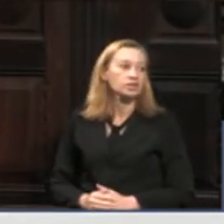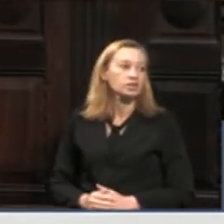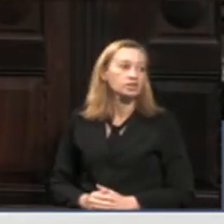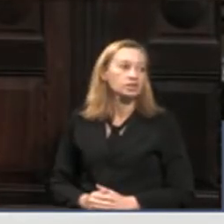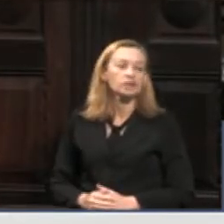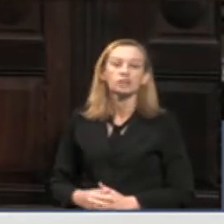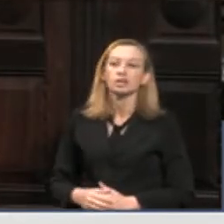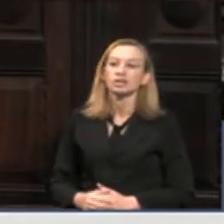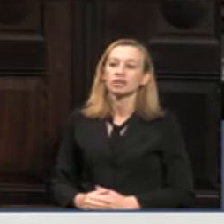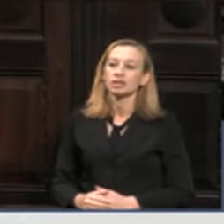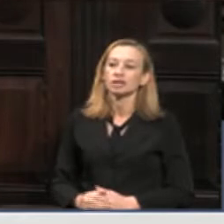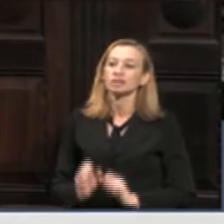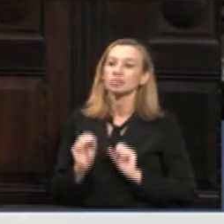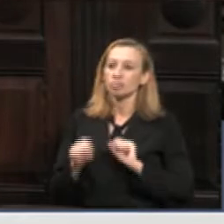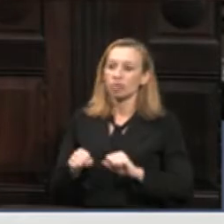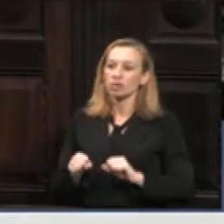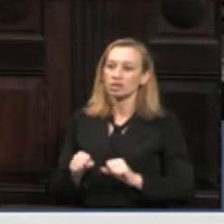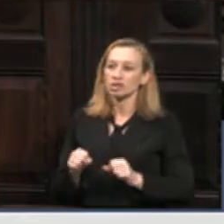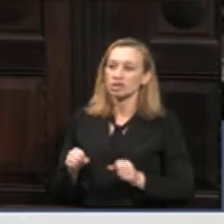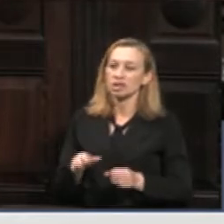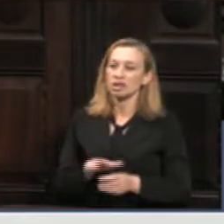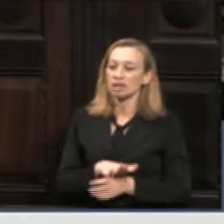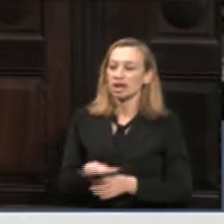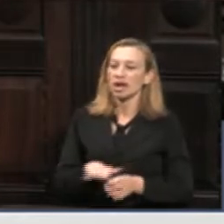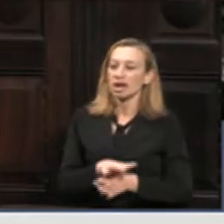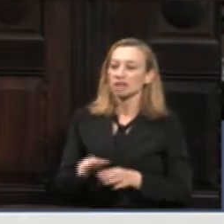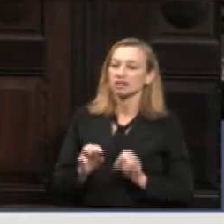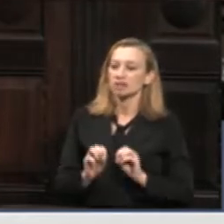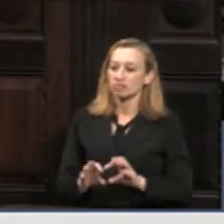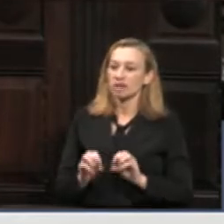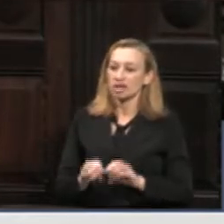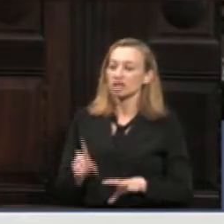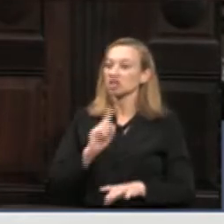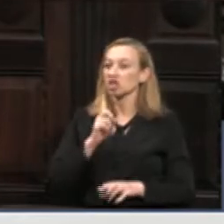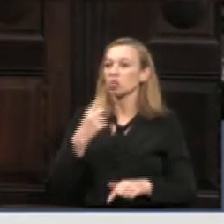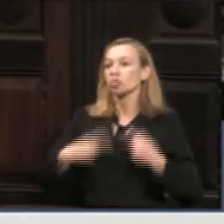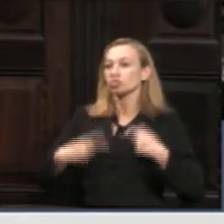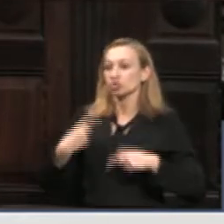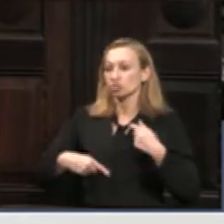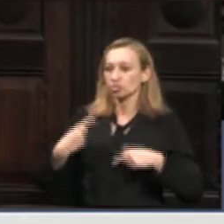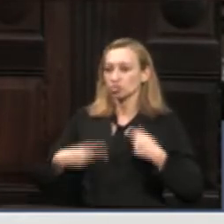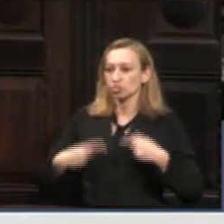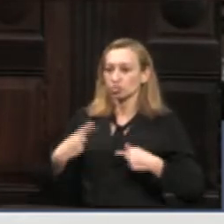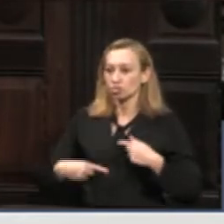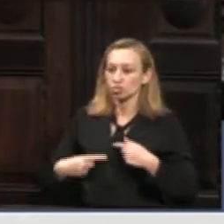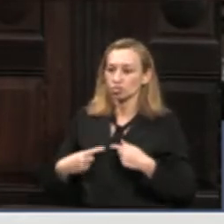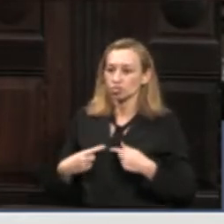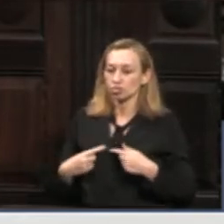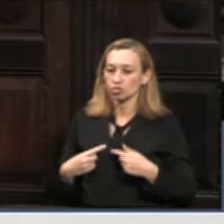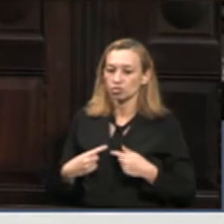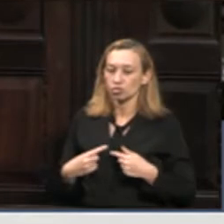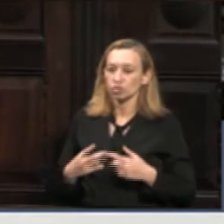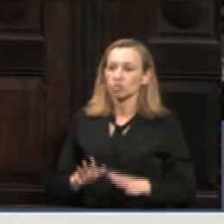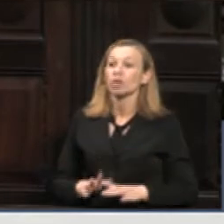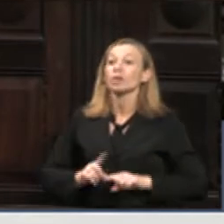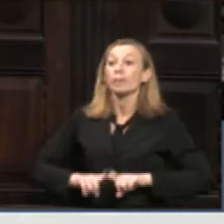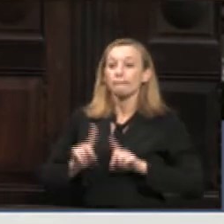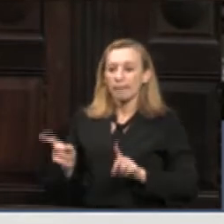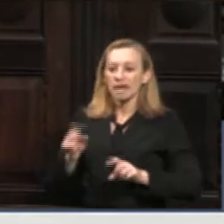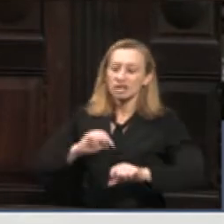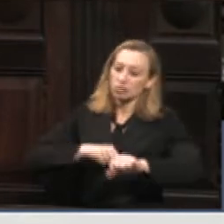a educação não como um discurso político, mas com a profundidade e